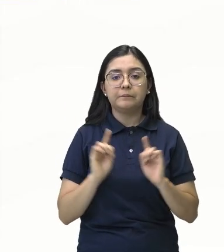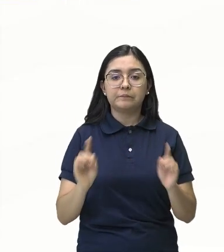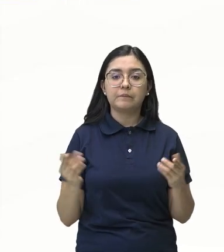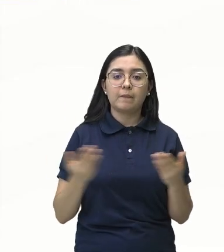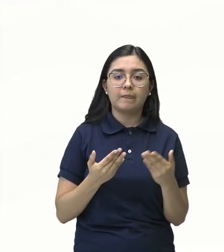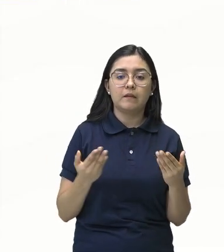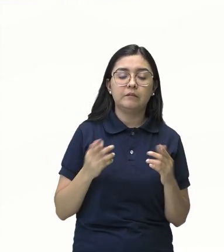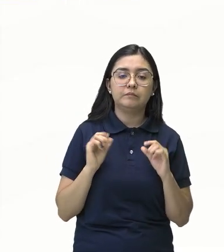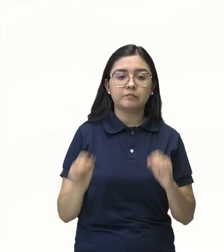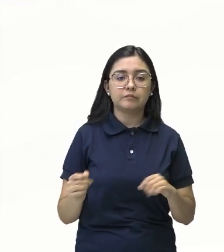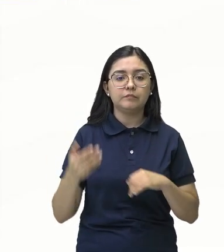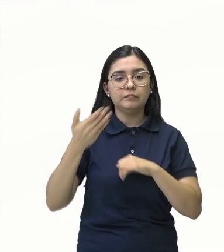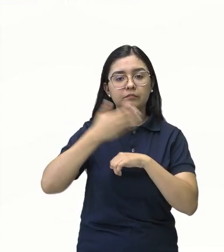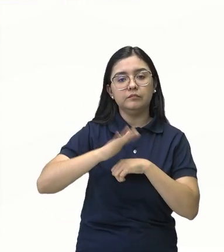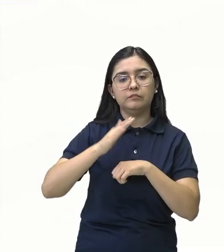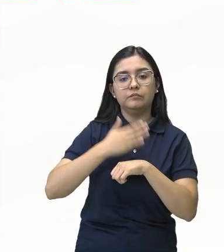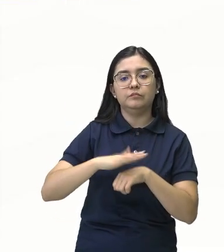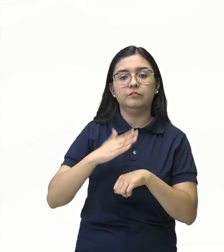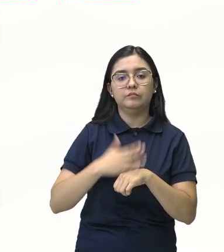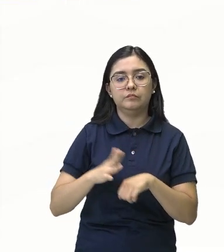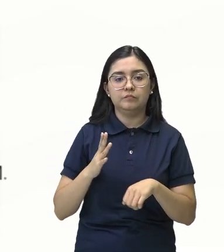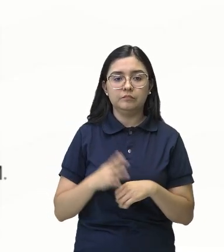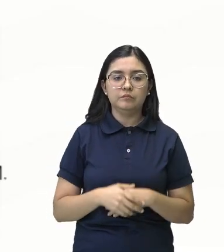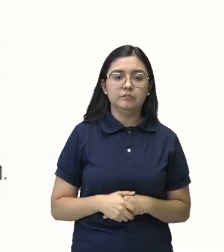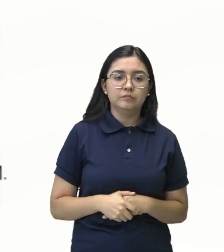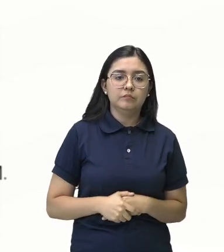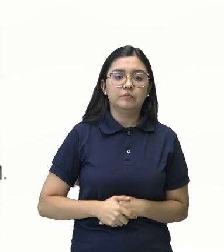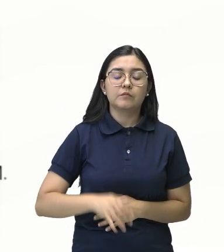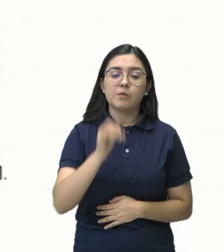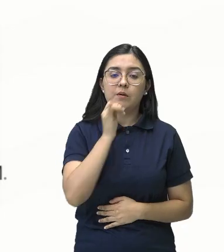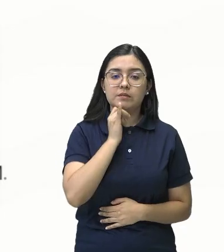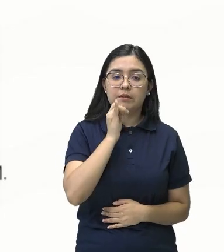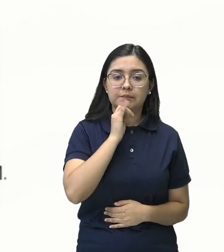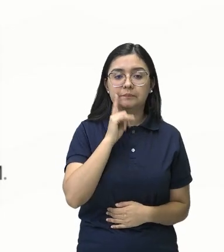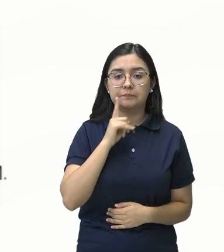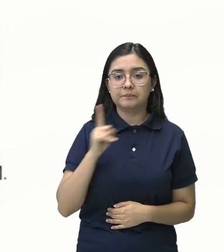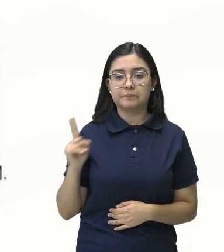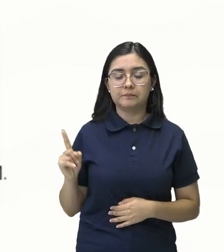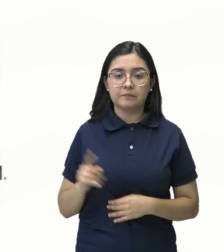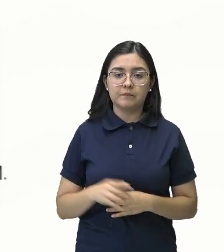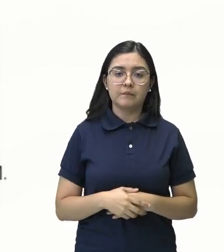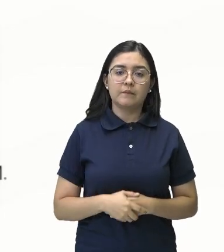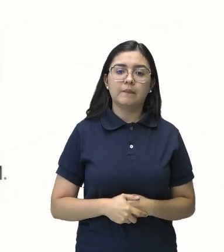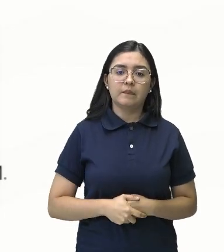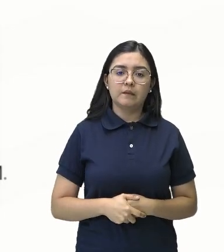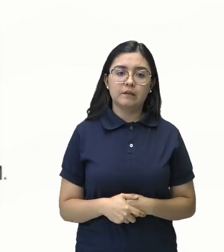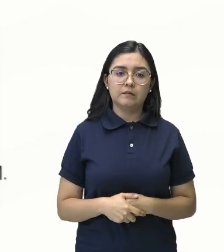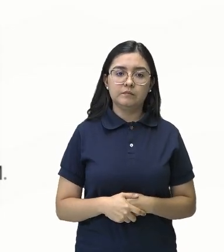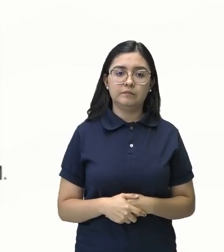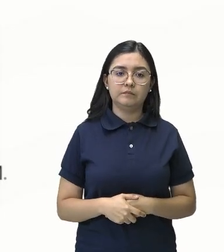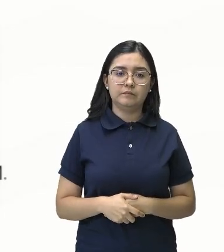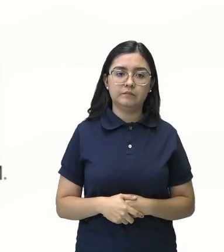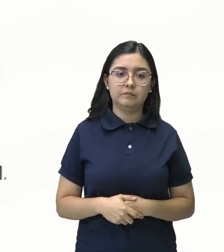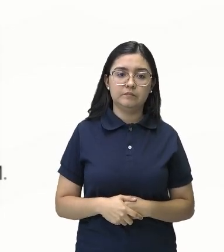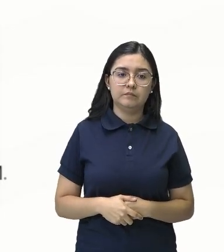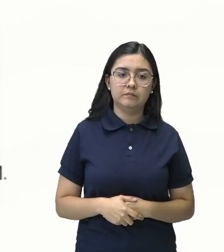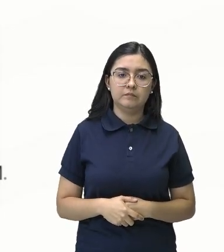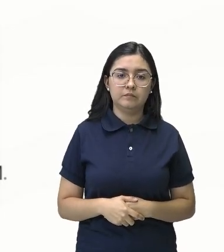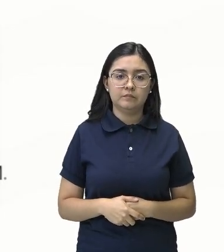gente vai agora praticar, claro, com um exemplo. Vamos aqui a um exemplo. Olha